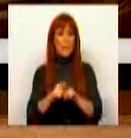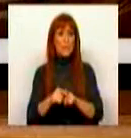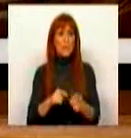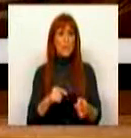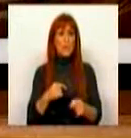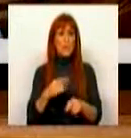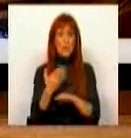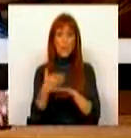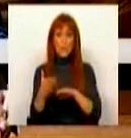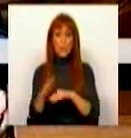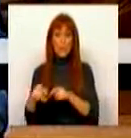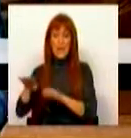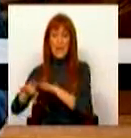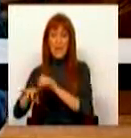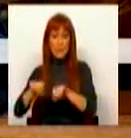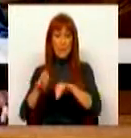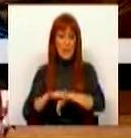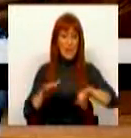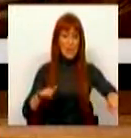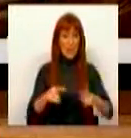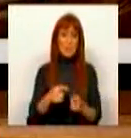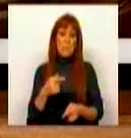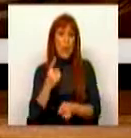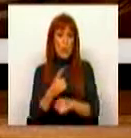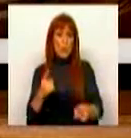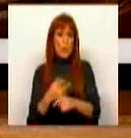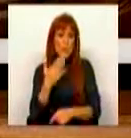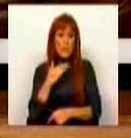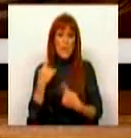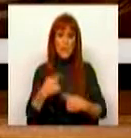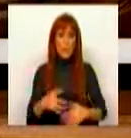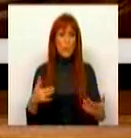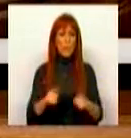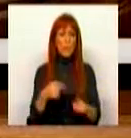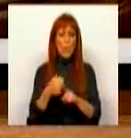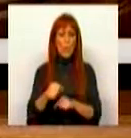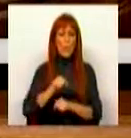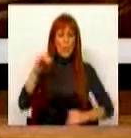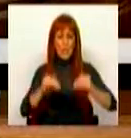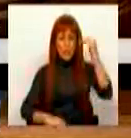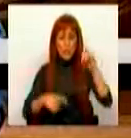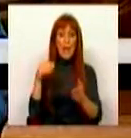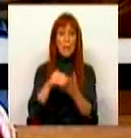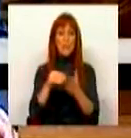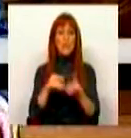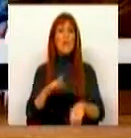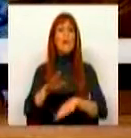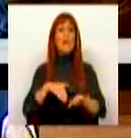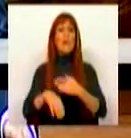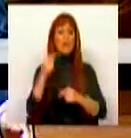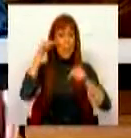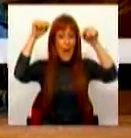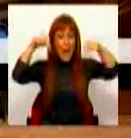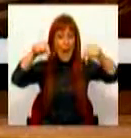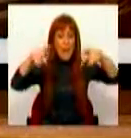mundo que separa à direita dos partidos à esquerda era razão suficiente. O combate às desigualdades e à pobreza faz-se